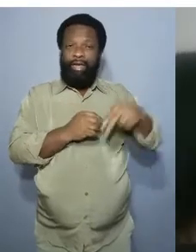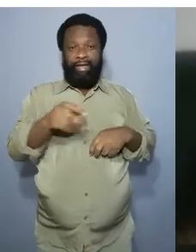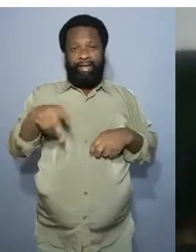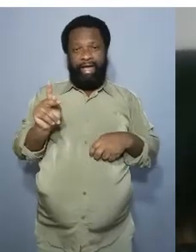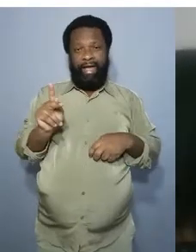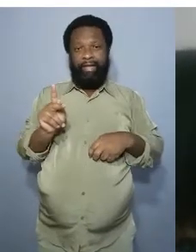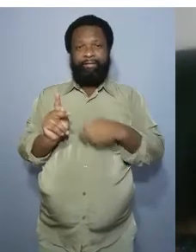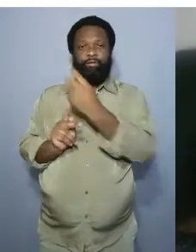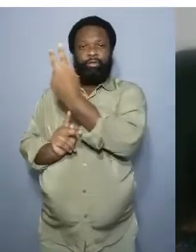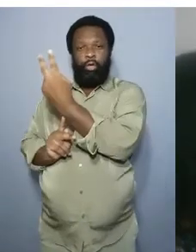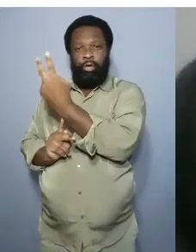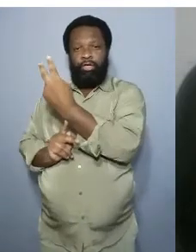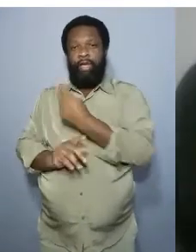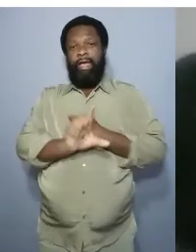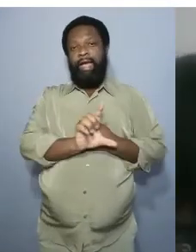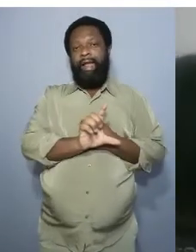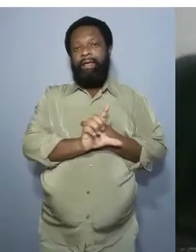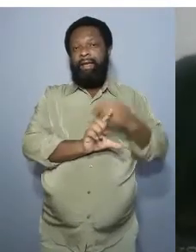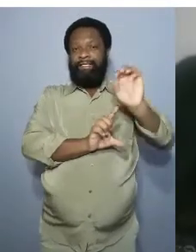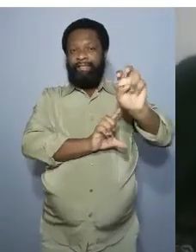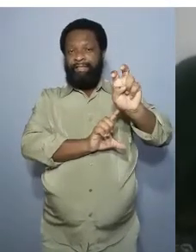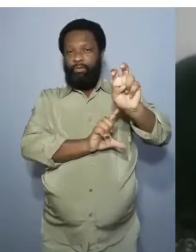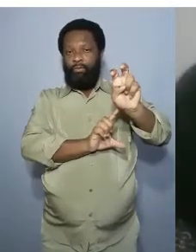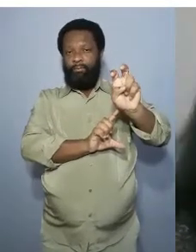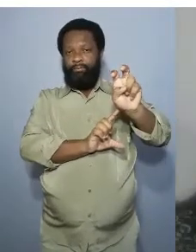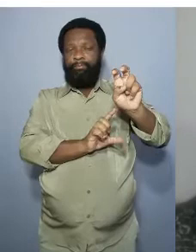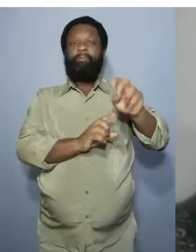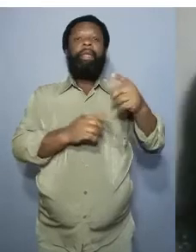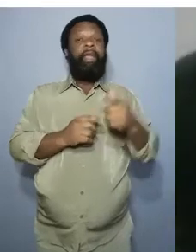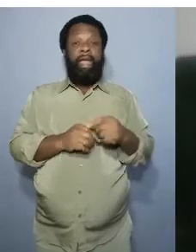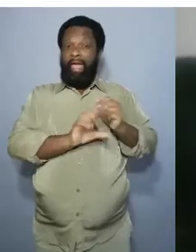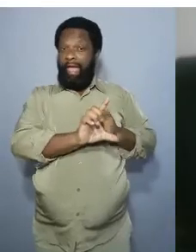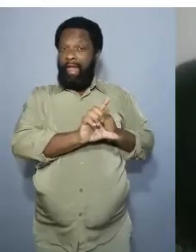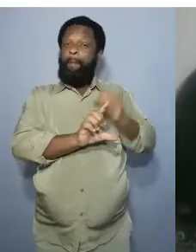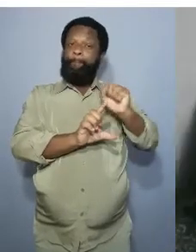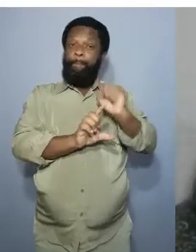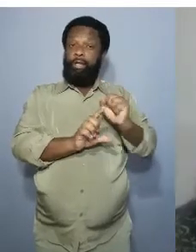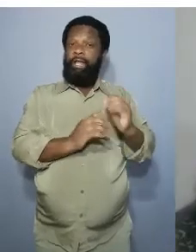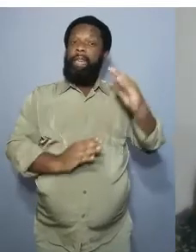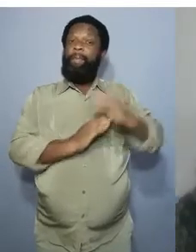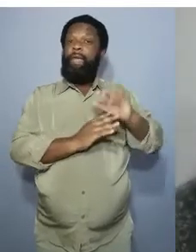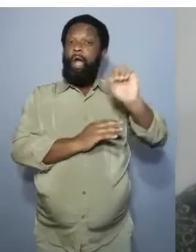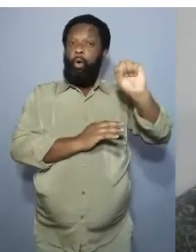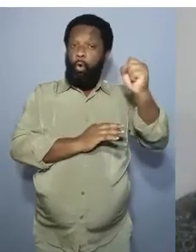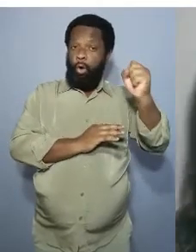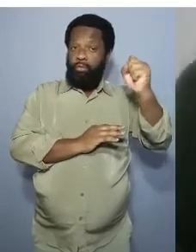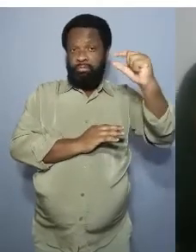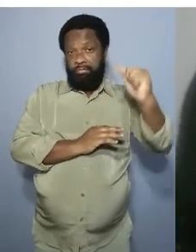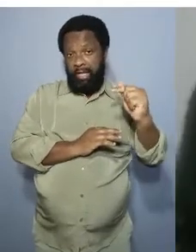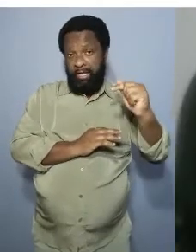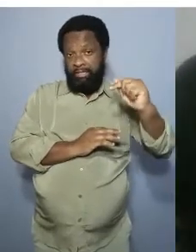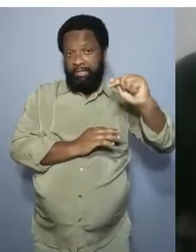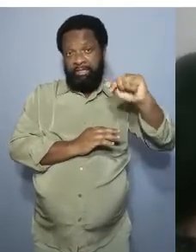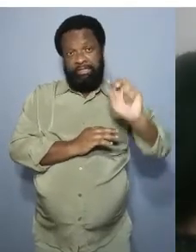é essa. Camada K com 2 elétrons e camada L com 5. A camada L pode ter no máximo 8, mas ela pode